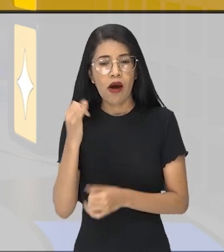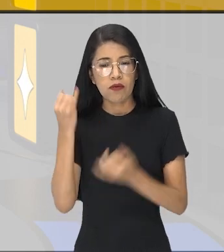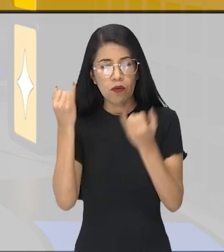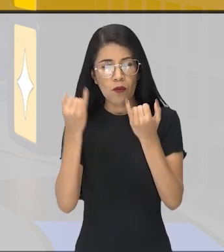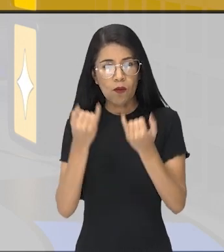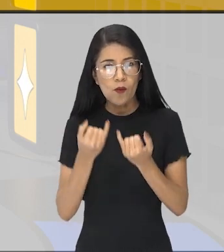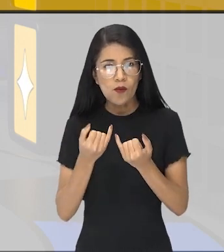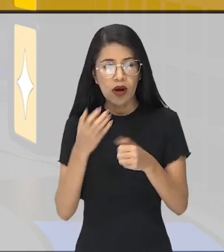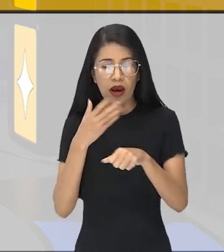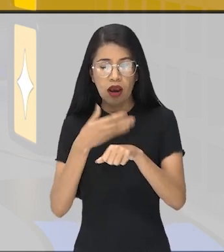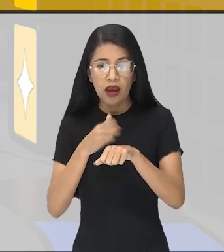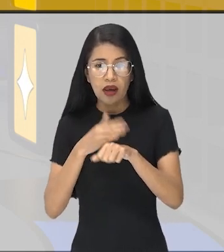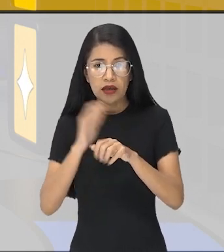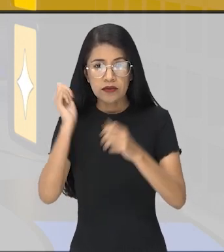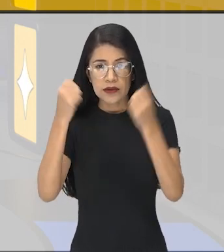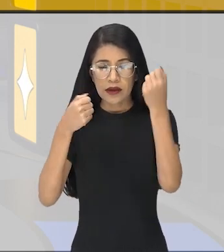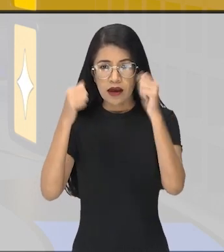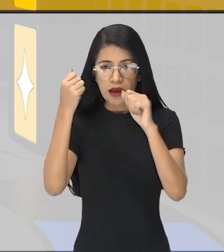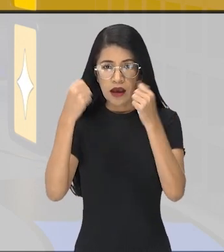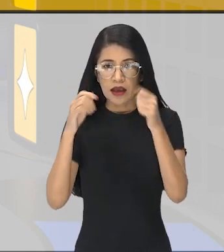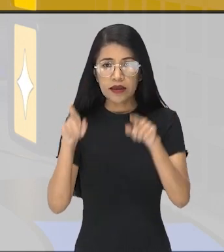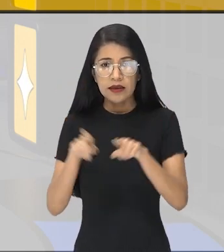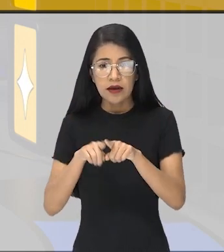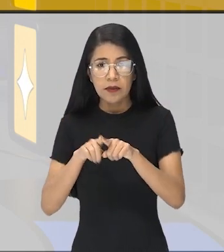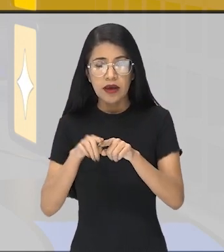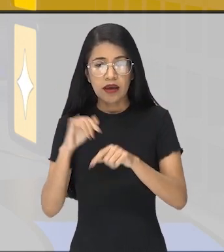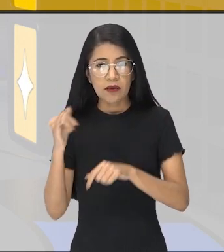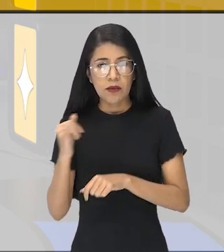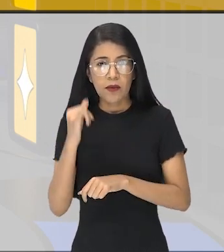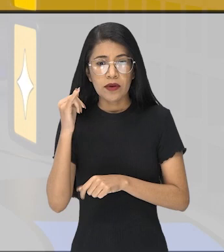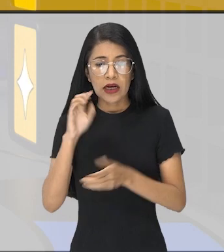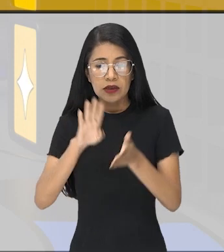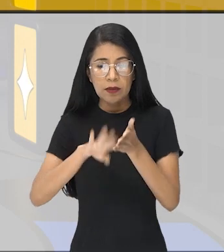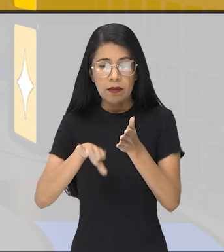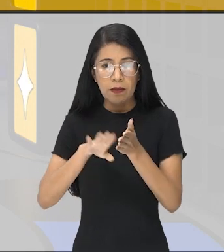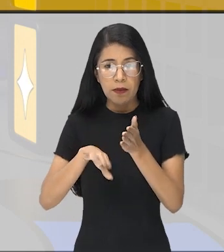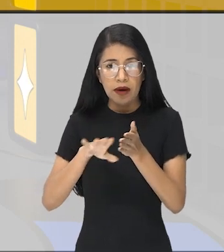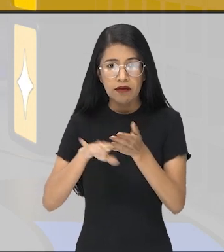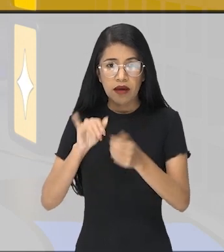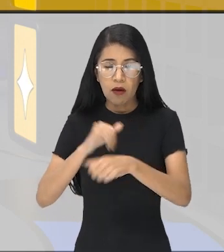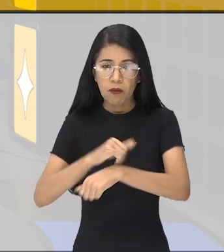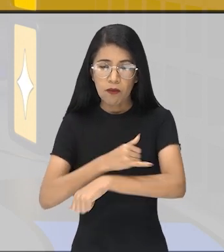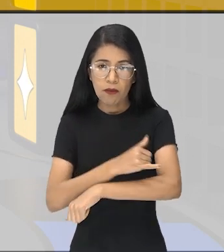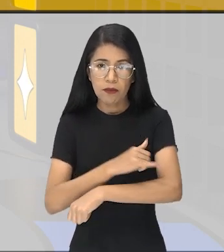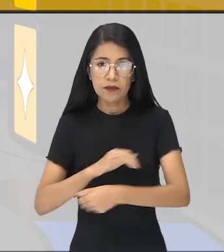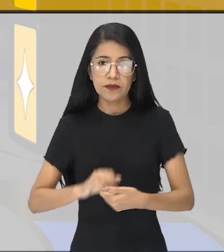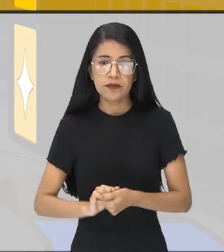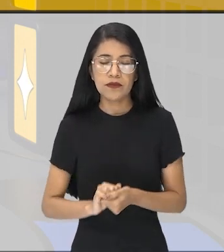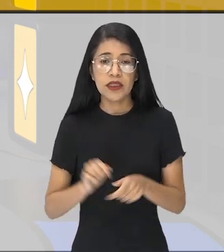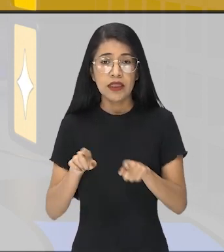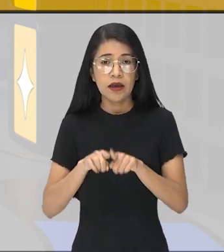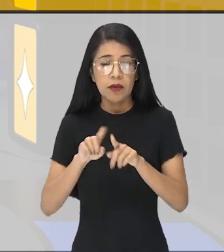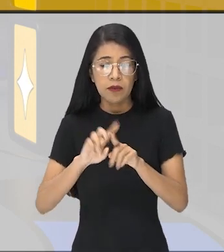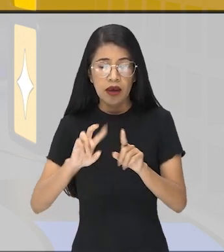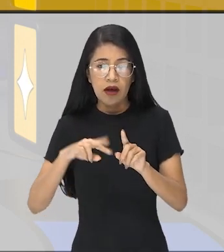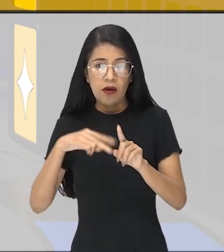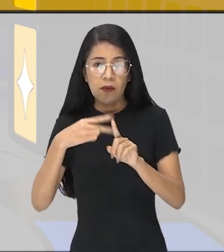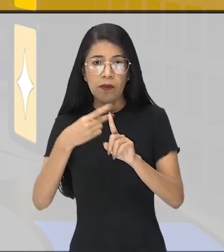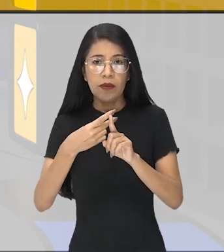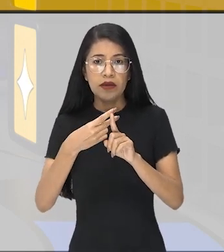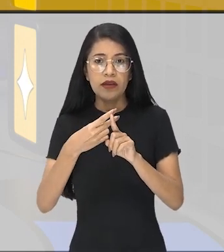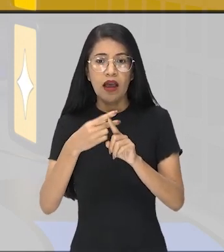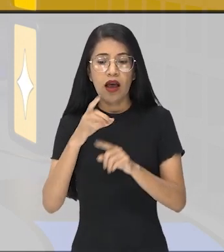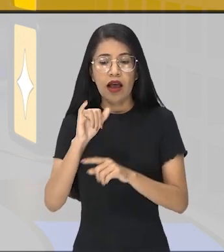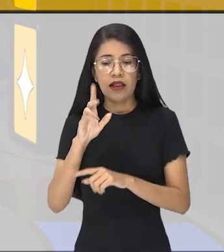exercícios físicos importantes para o aumento do gasto de calorias, também para aumentar a captação da glicose